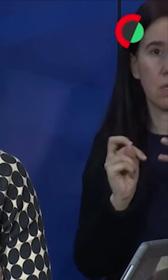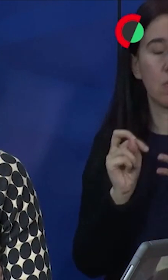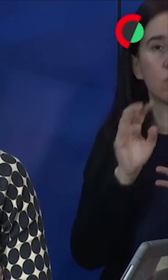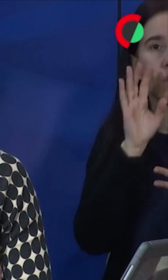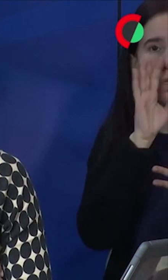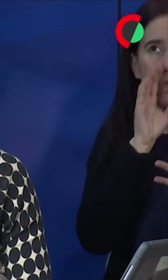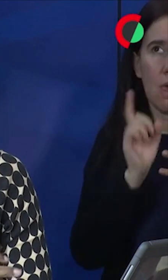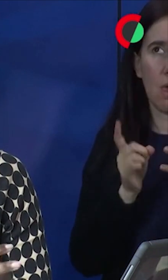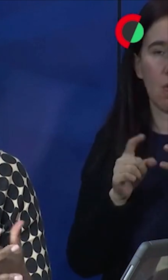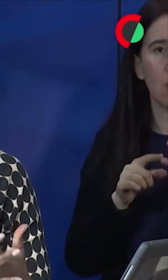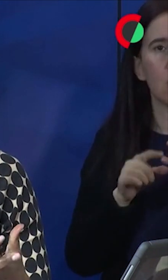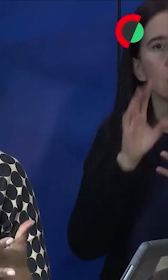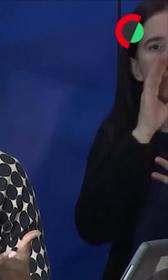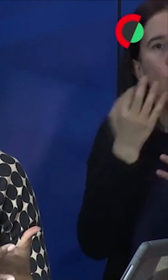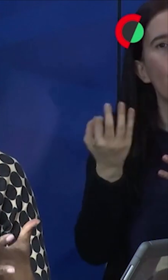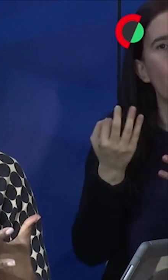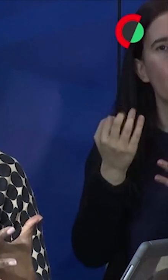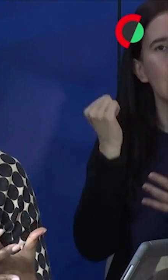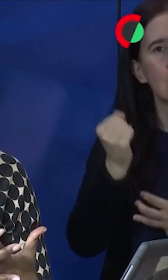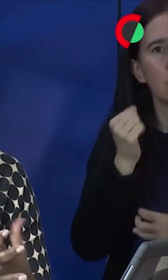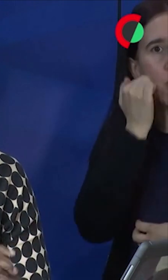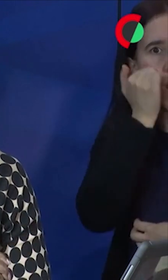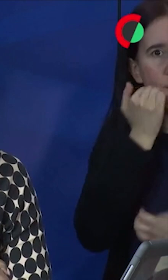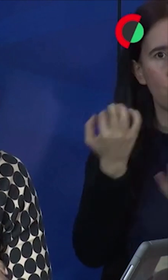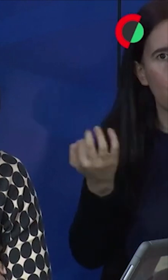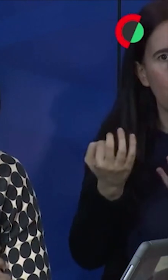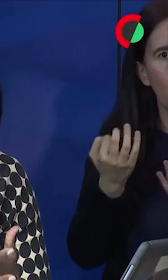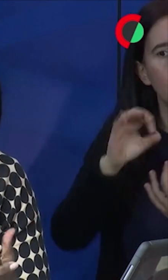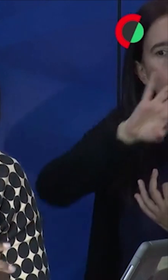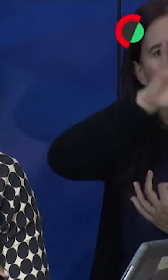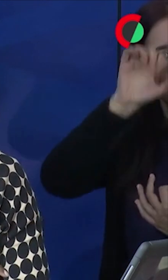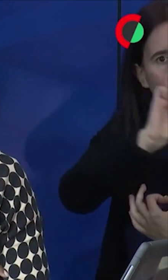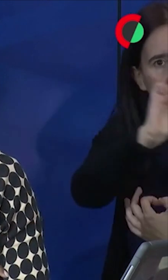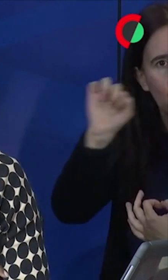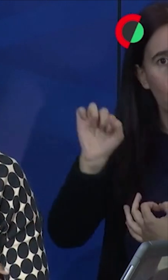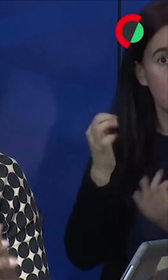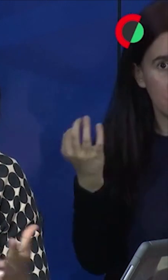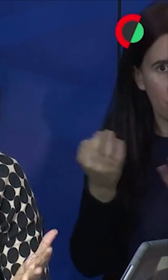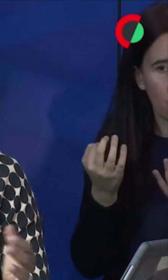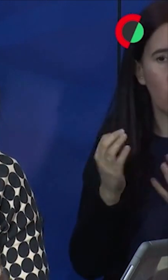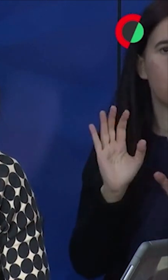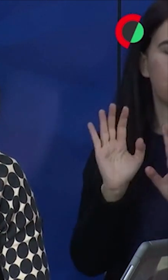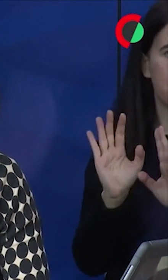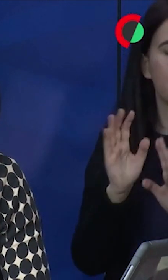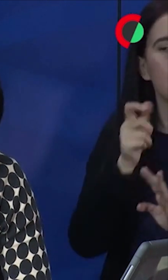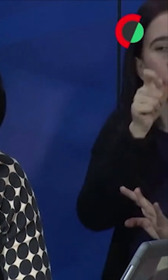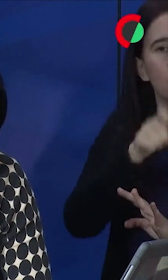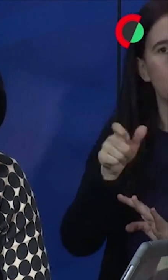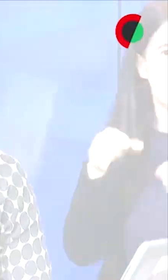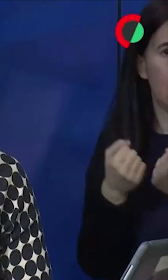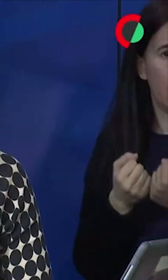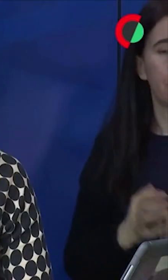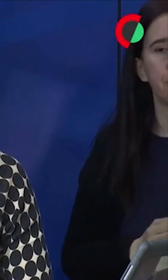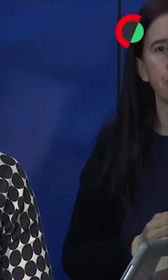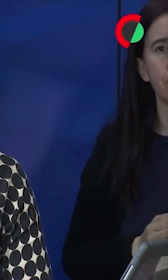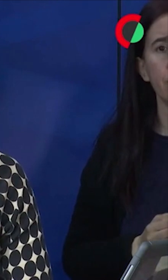condição é essa, que tenha praticado crimes graves nos respectivos países, considera-se que todas essas pessoas têm direito à